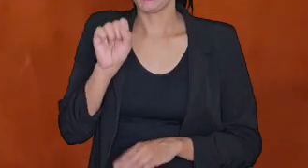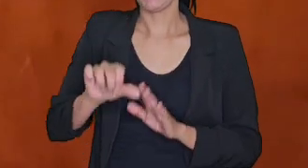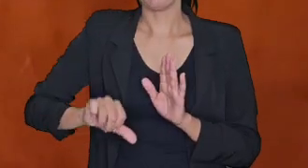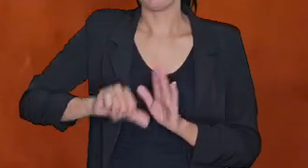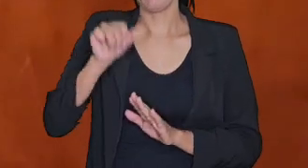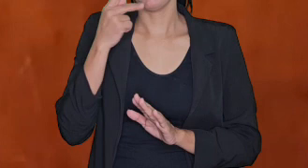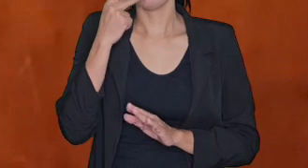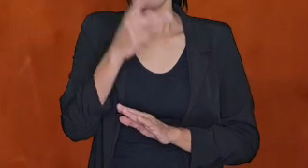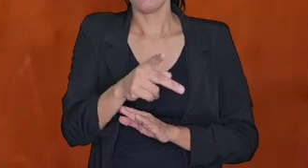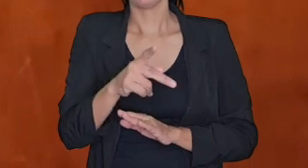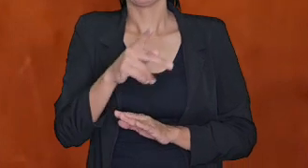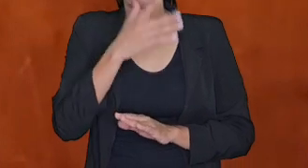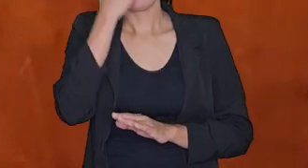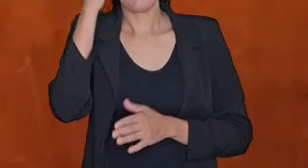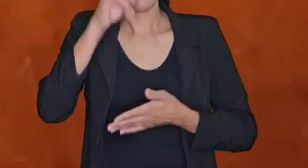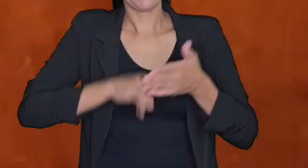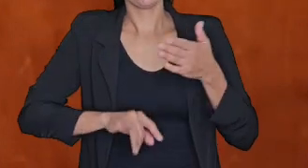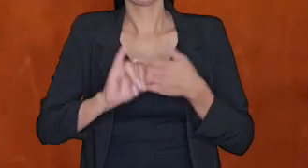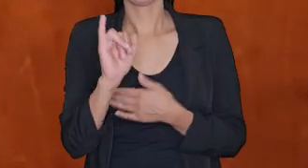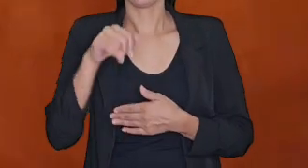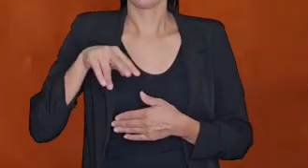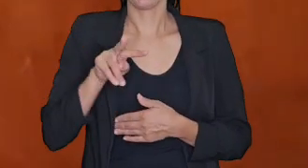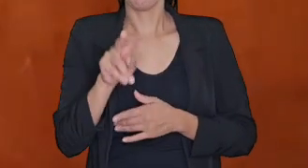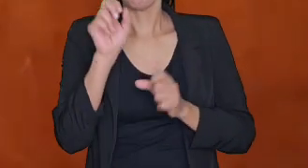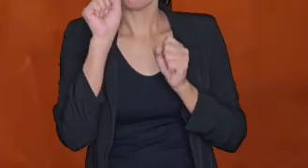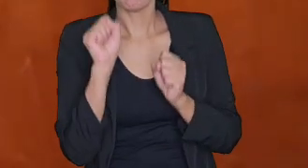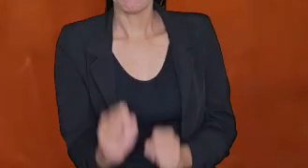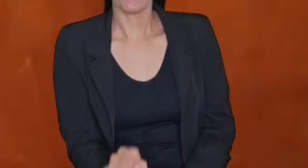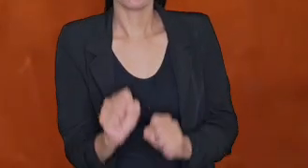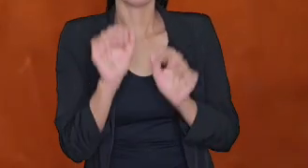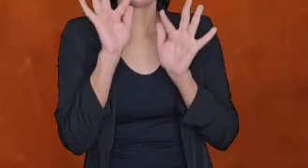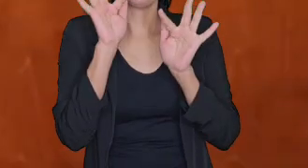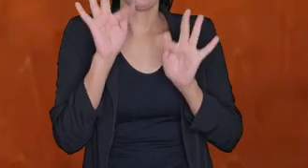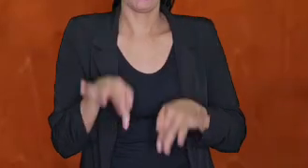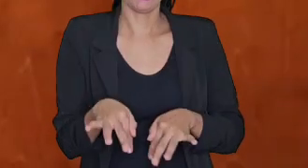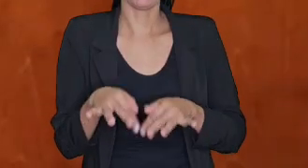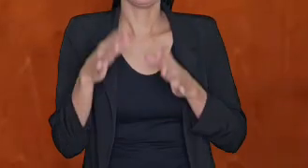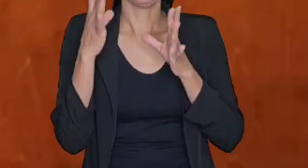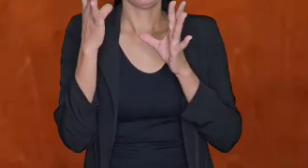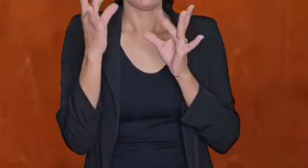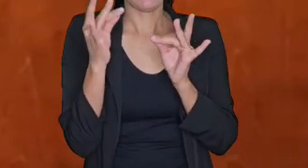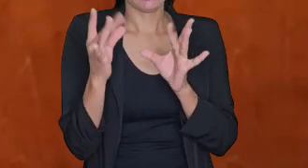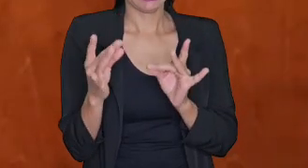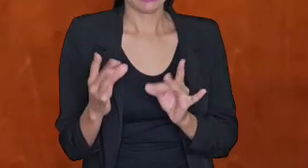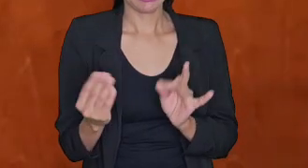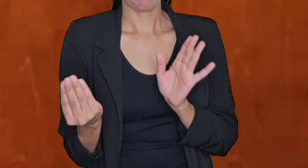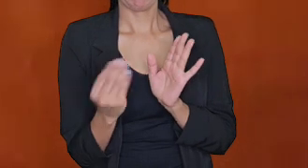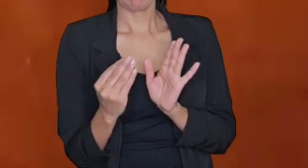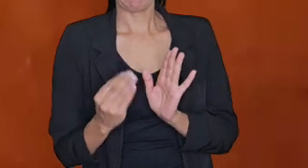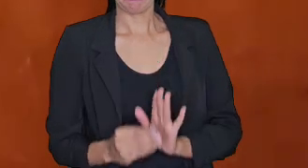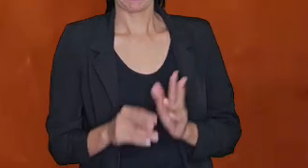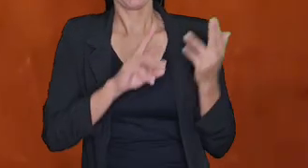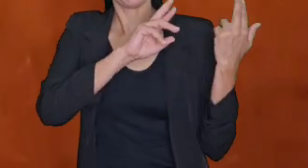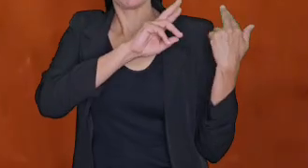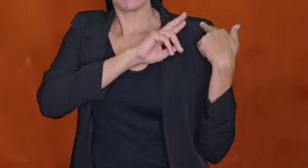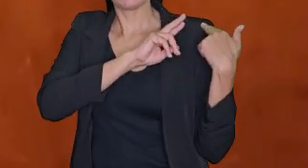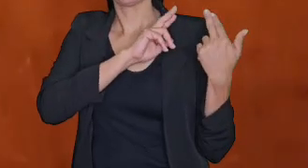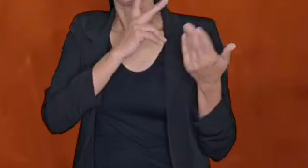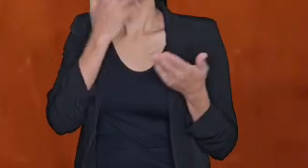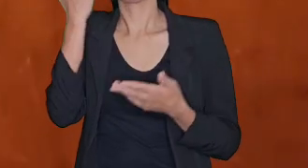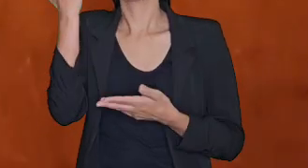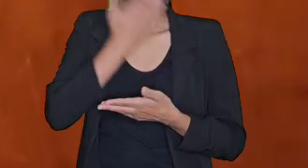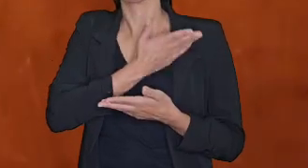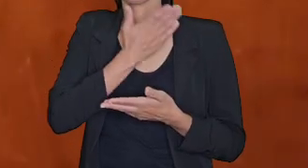jornada, enunciado 48 da primeira jornada, que diz que o inventariante ele pode finalizar... É uma